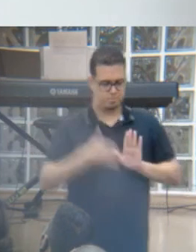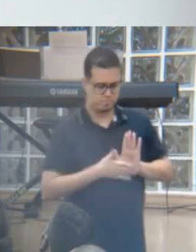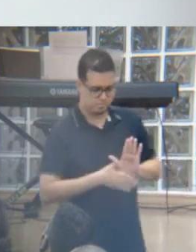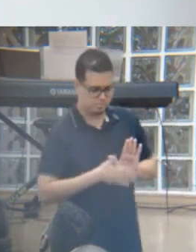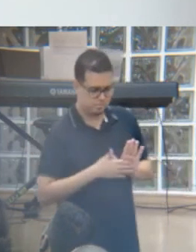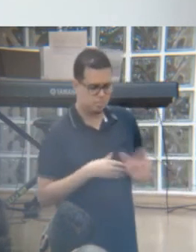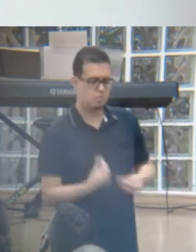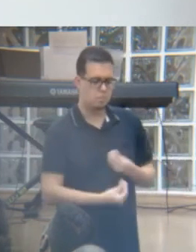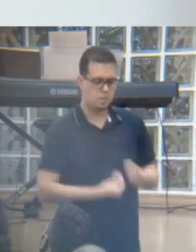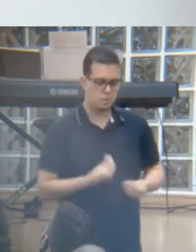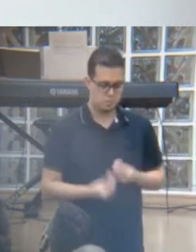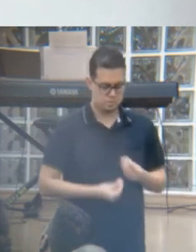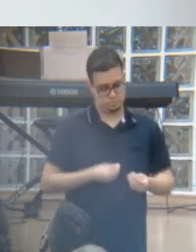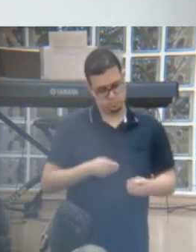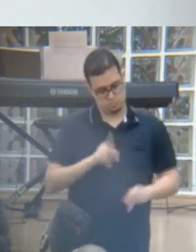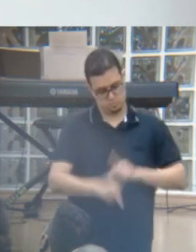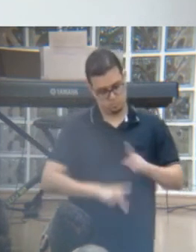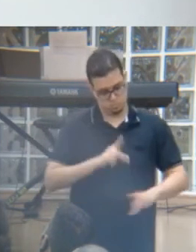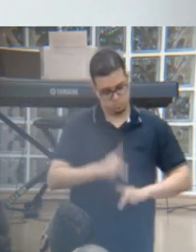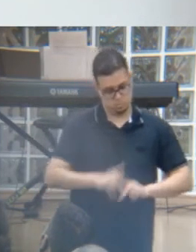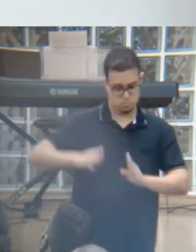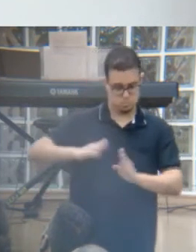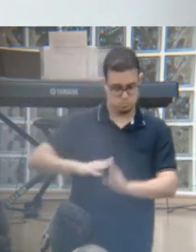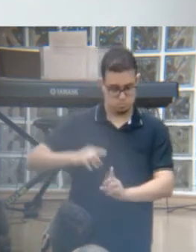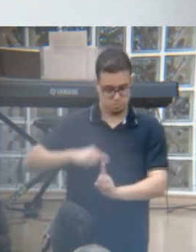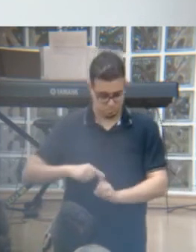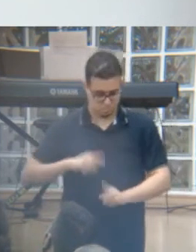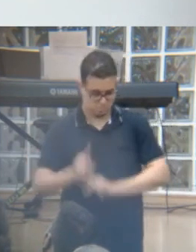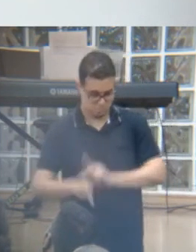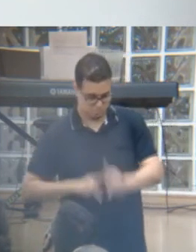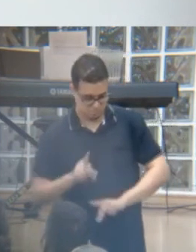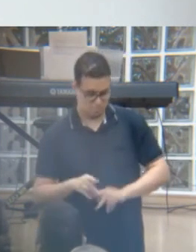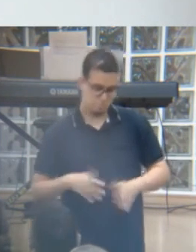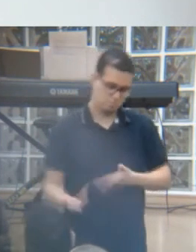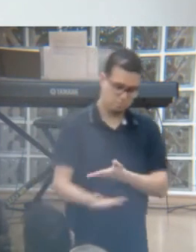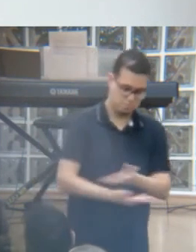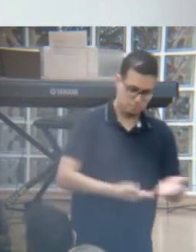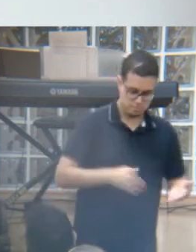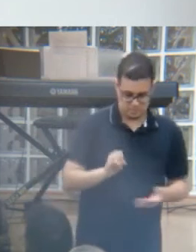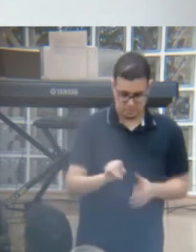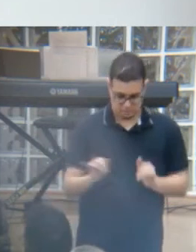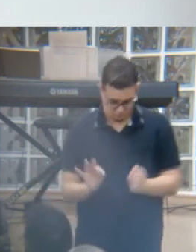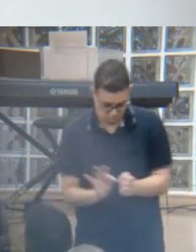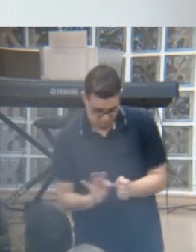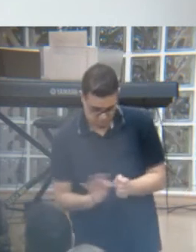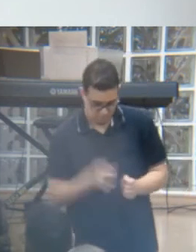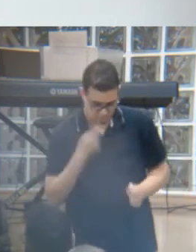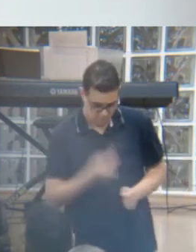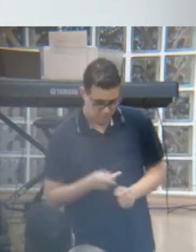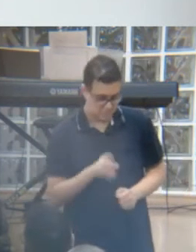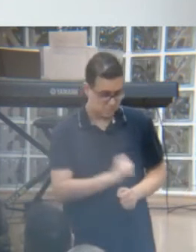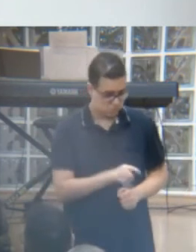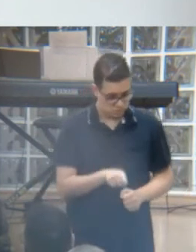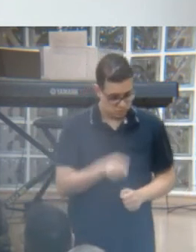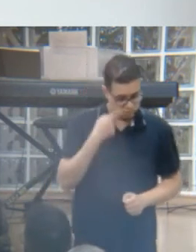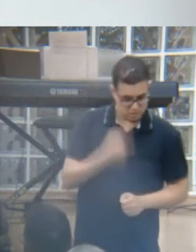No dizer do próprio Tiago, se você ver o seu irmão passando frio, tendo 2 capas, e diz Deus te